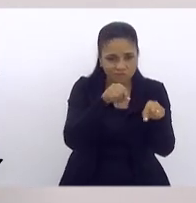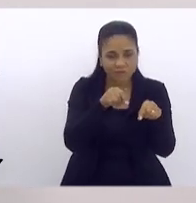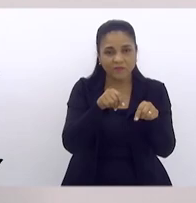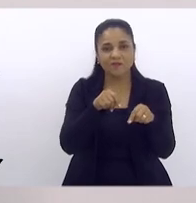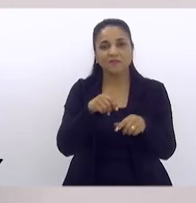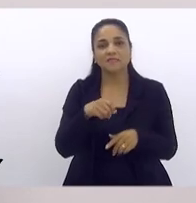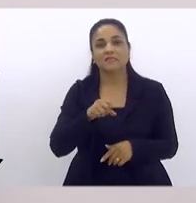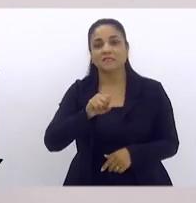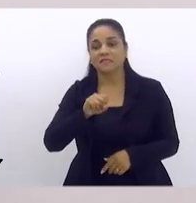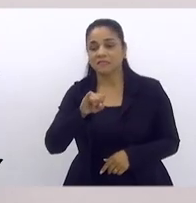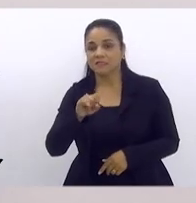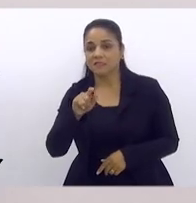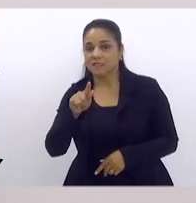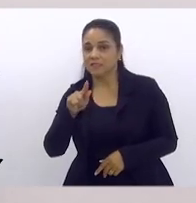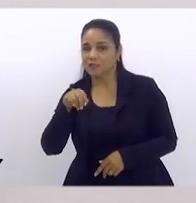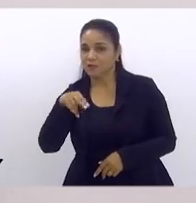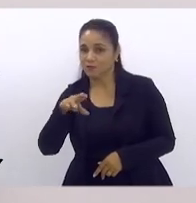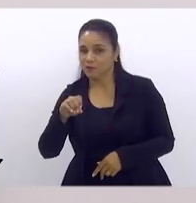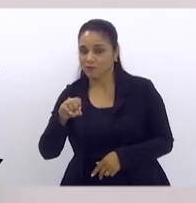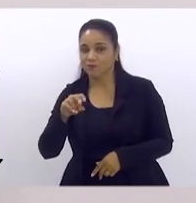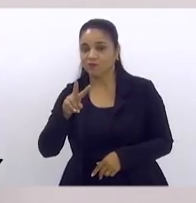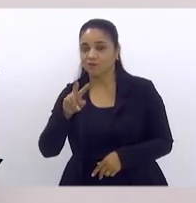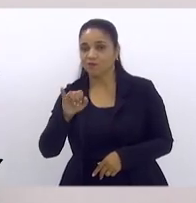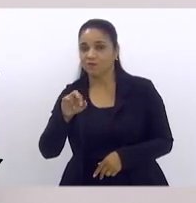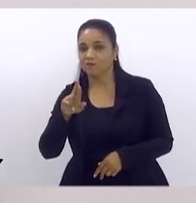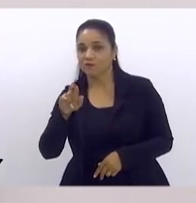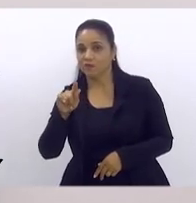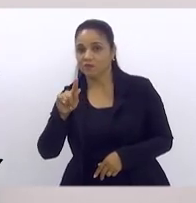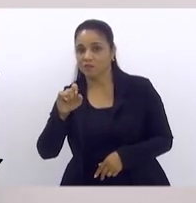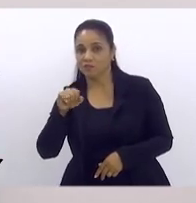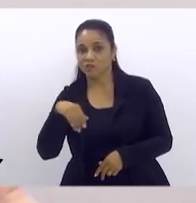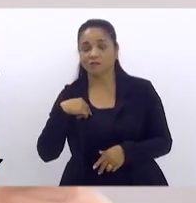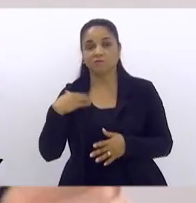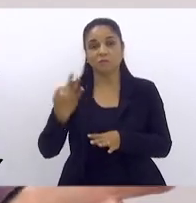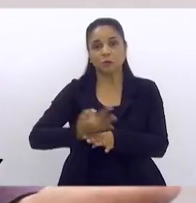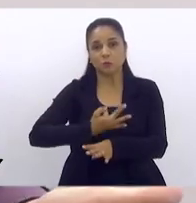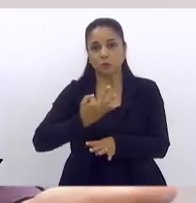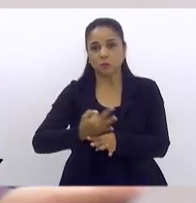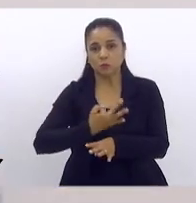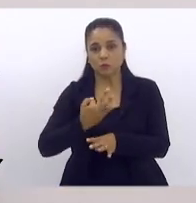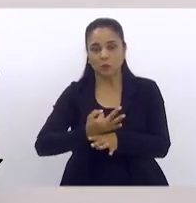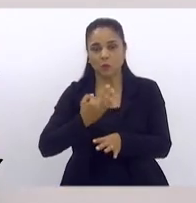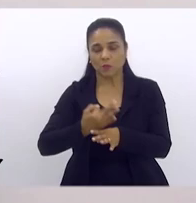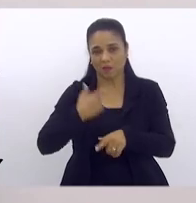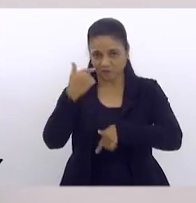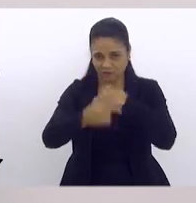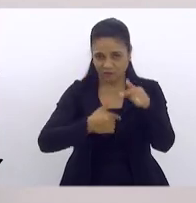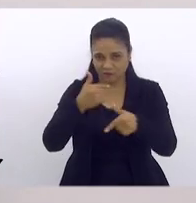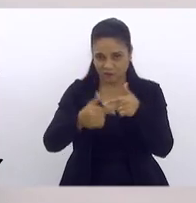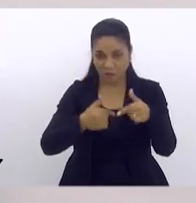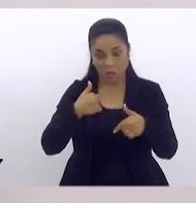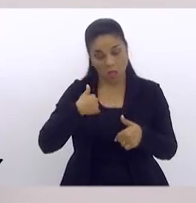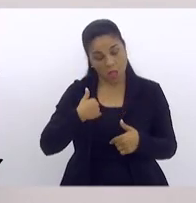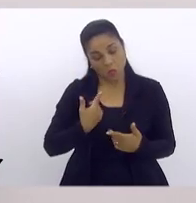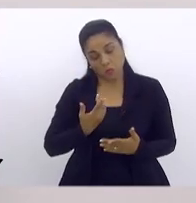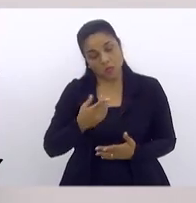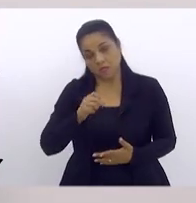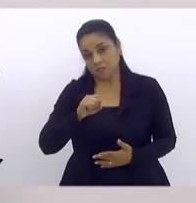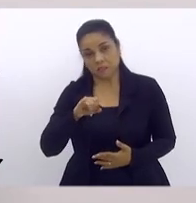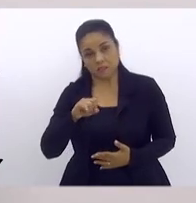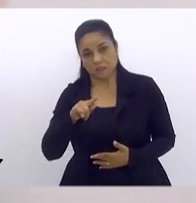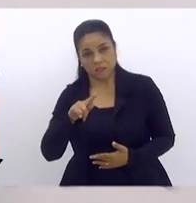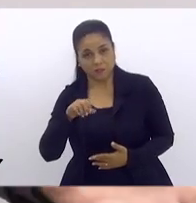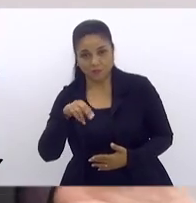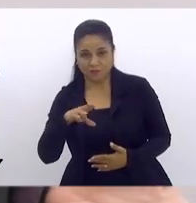Virgem que suportavam muito bem a rotina bom se não sou de virgem não sinto Vertigem novela